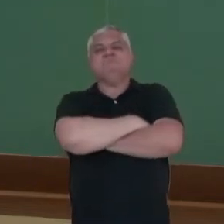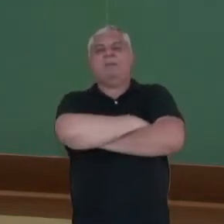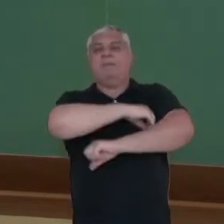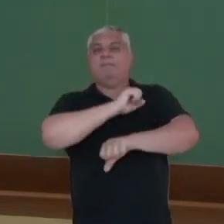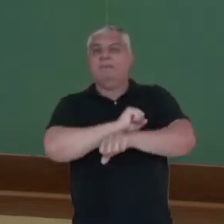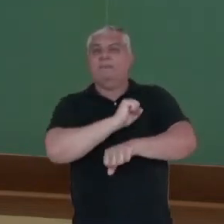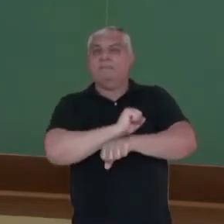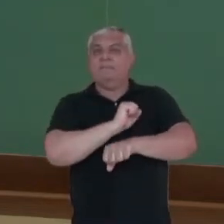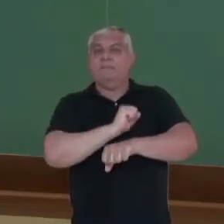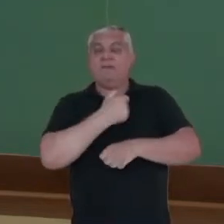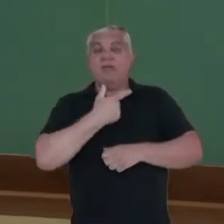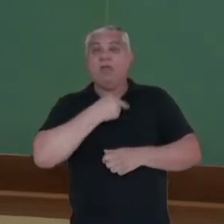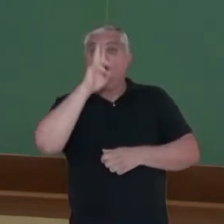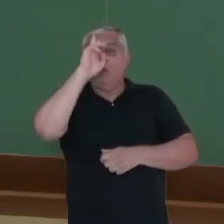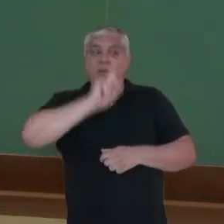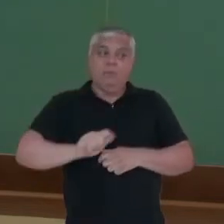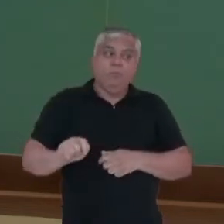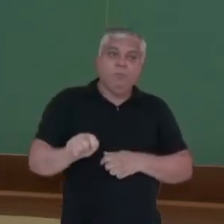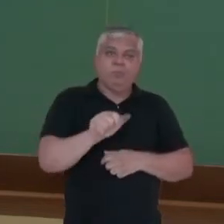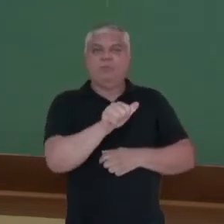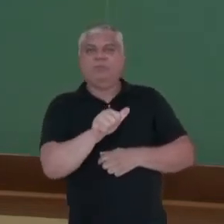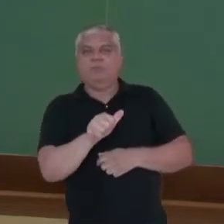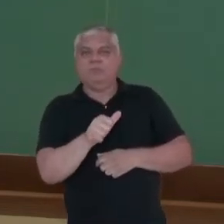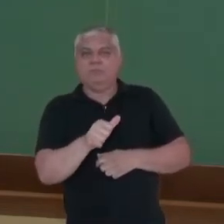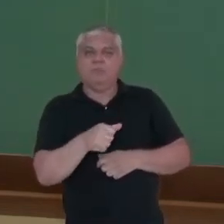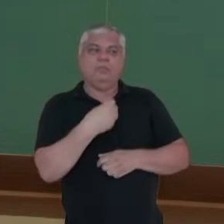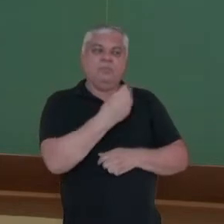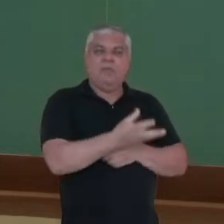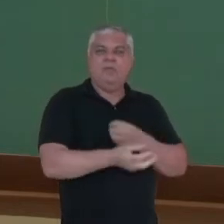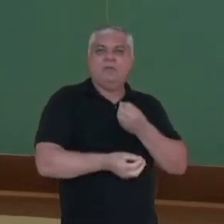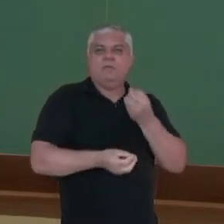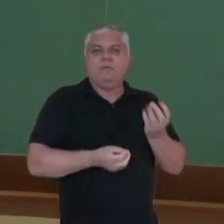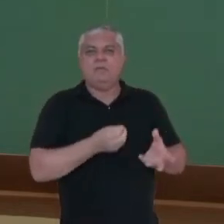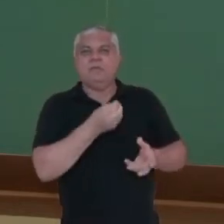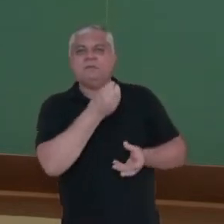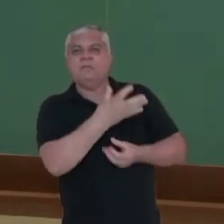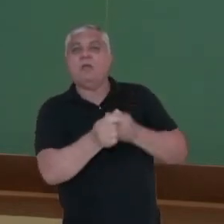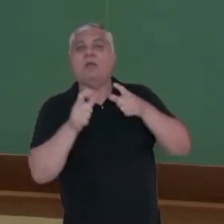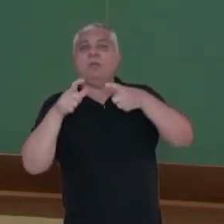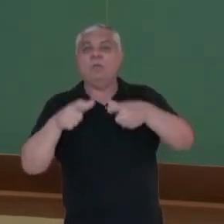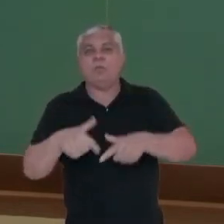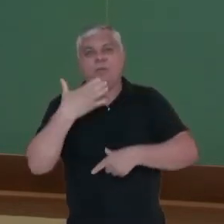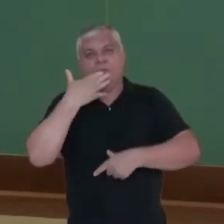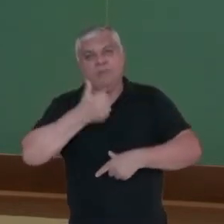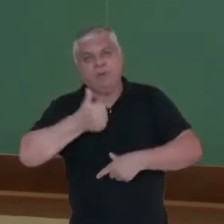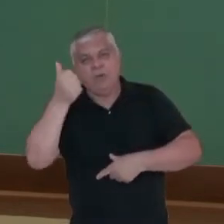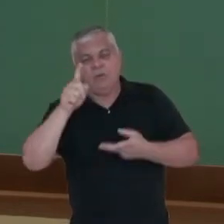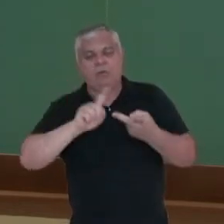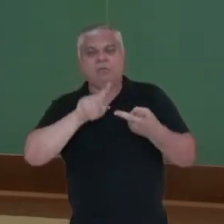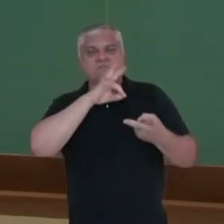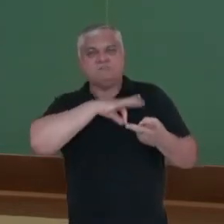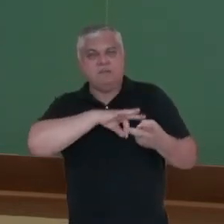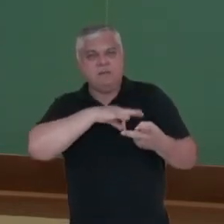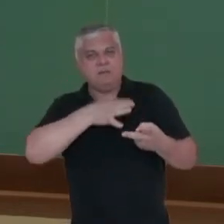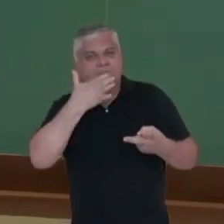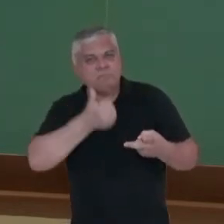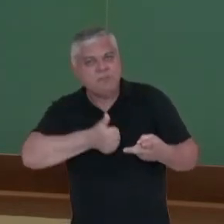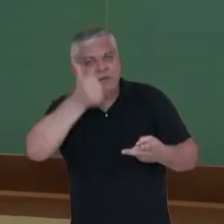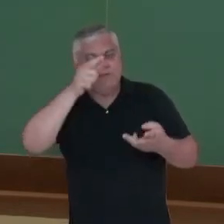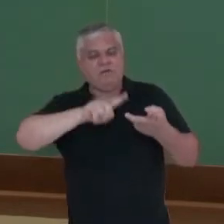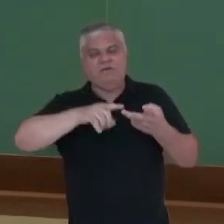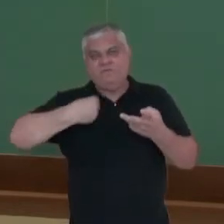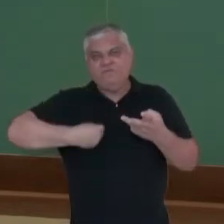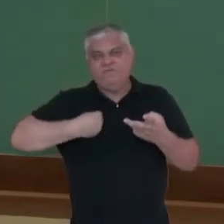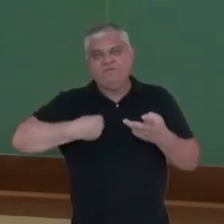esses trabalhadores melhores condições de salário, melhores ambientes de trabalho, melhores condições de vida. Então